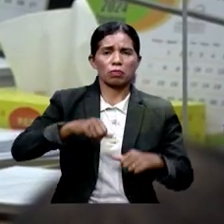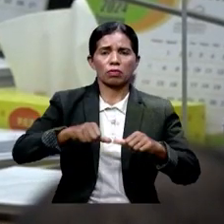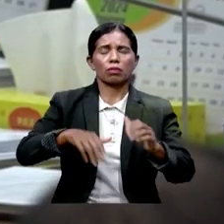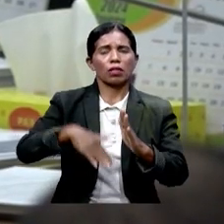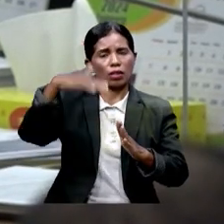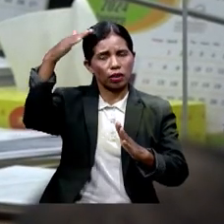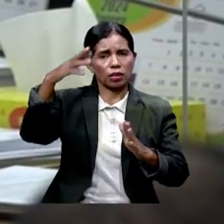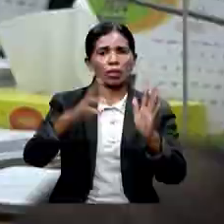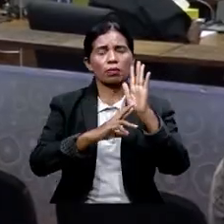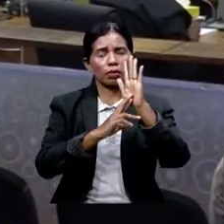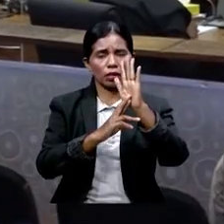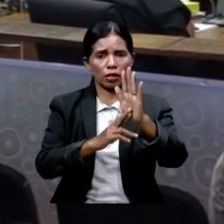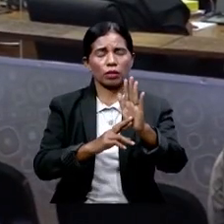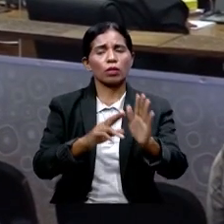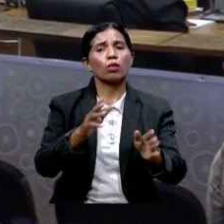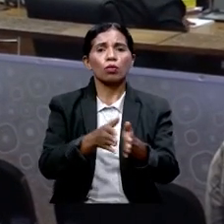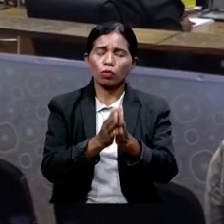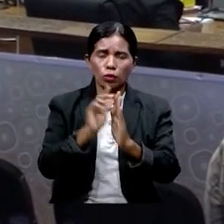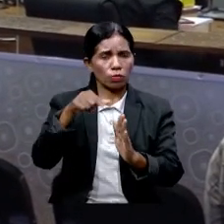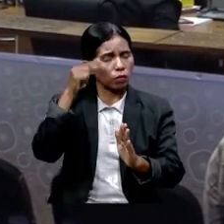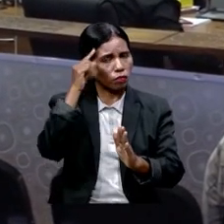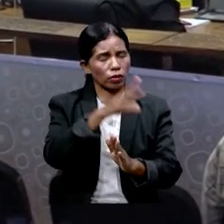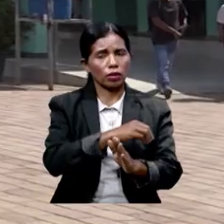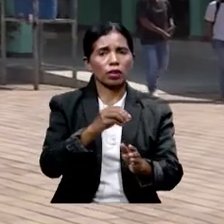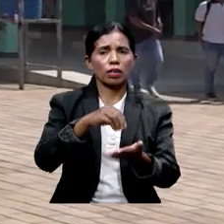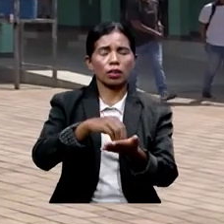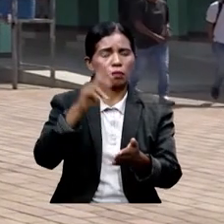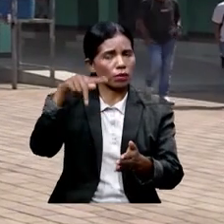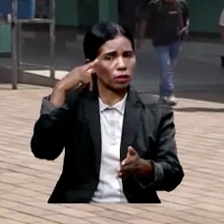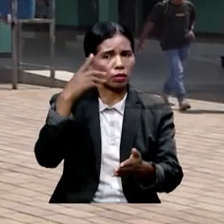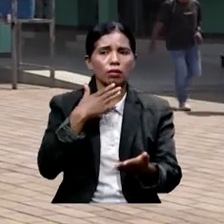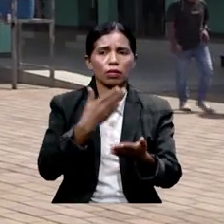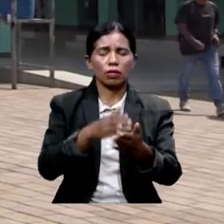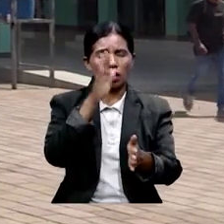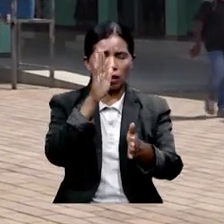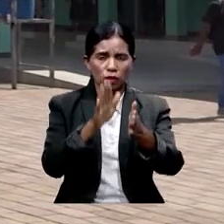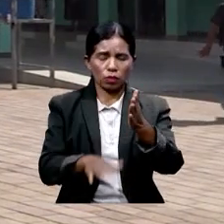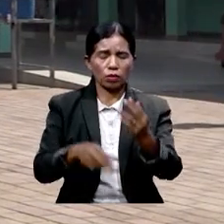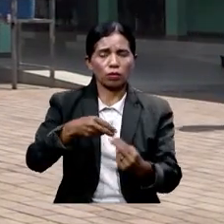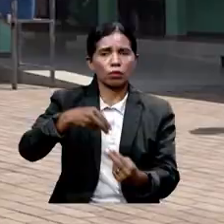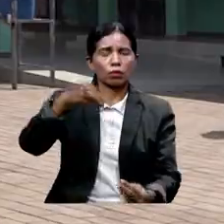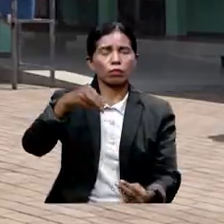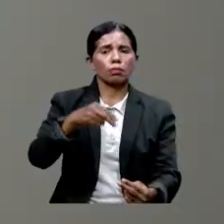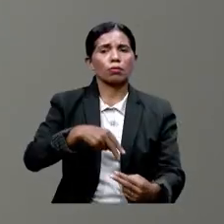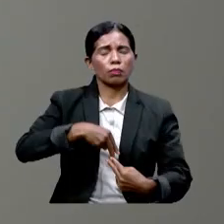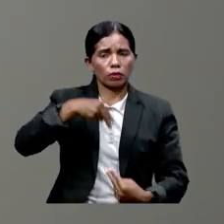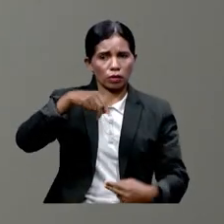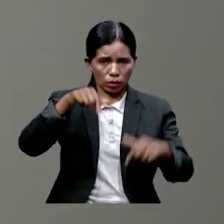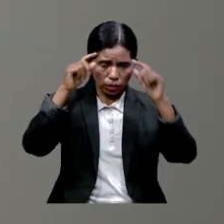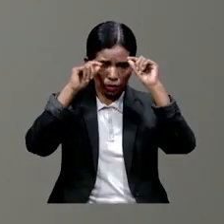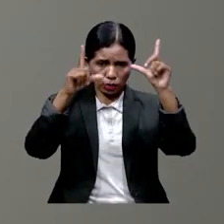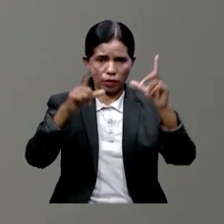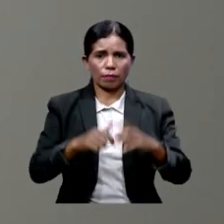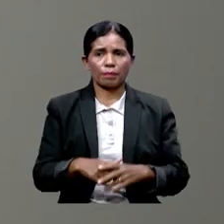representante povo husu governo konstitusional da SIA kria politika ida diak o di redus numeru má nutrição ya Timor-Leste. Nos nebe iha